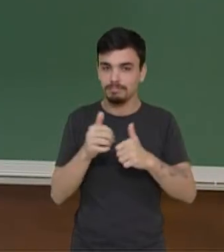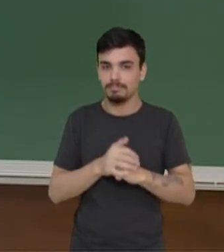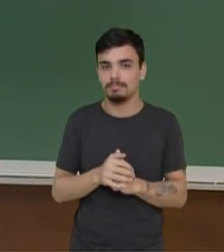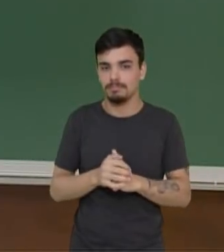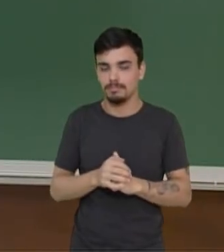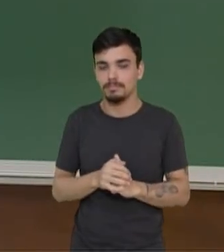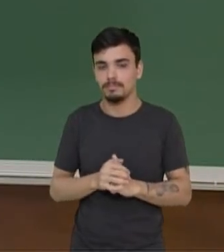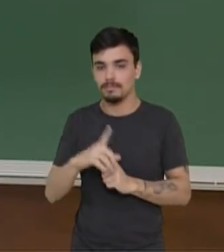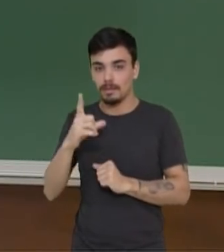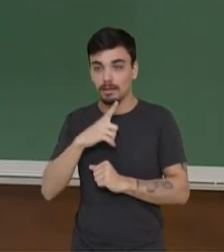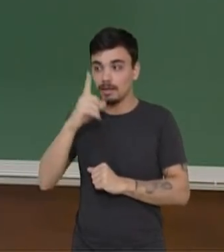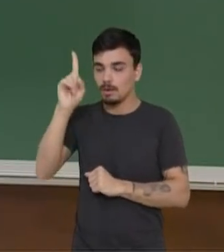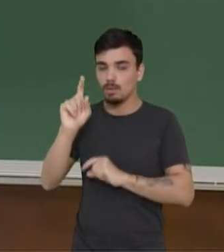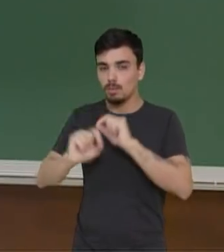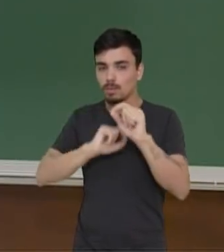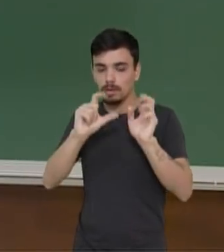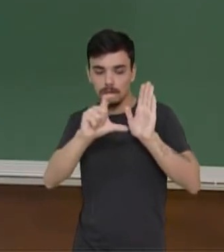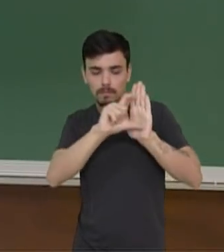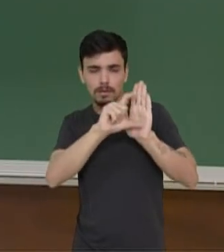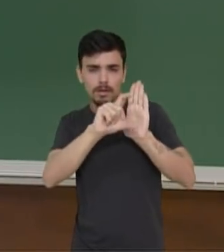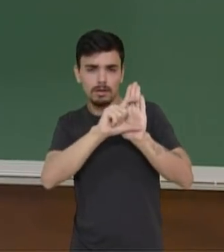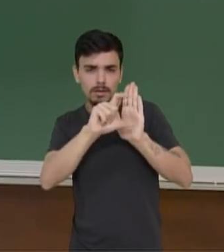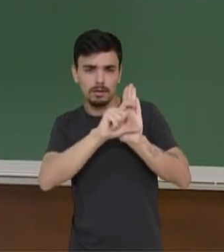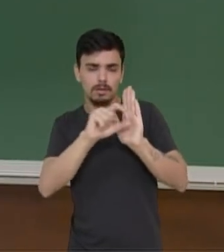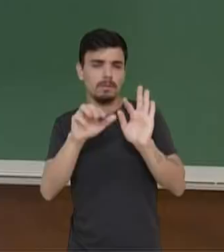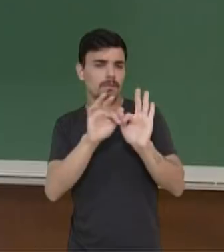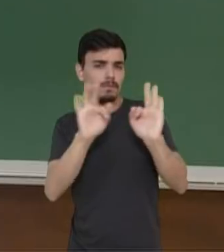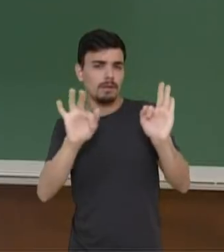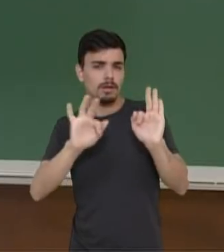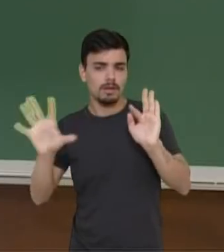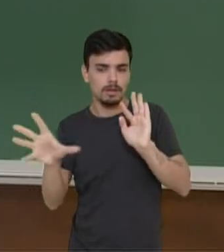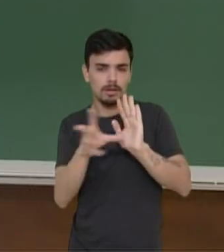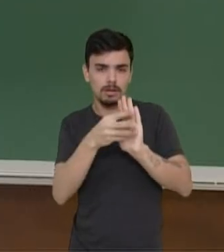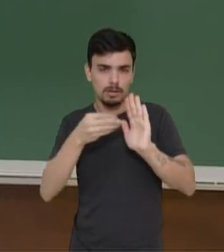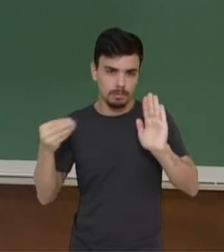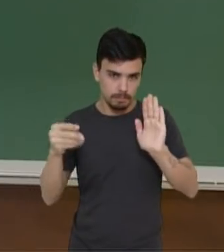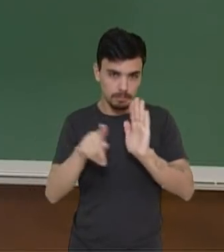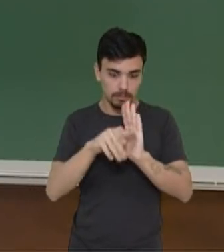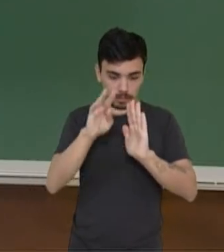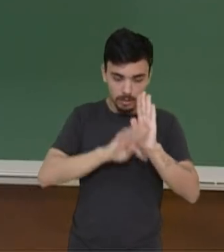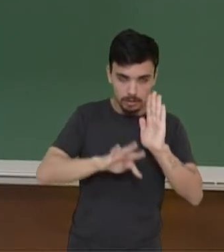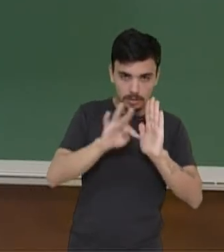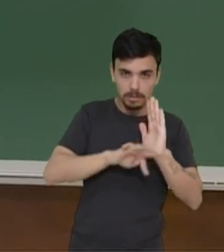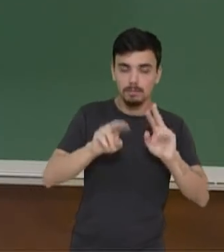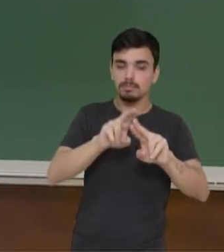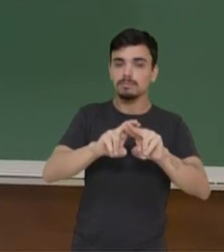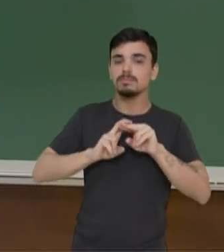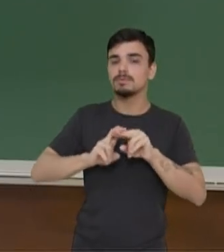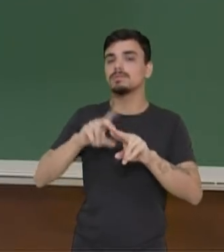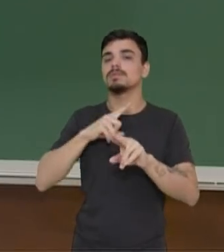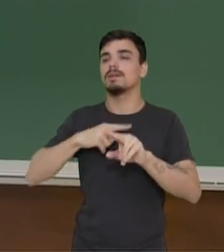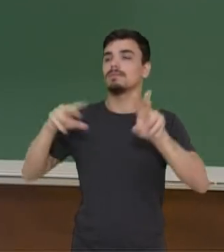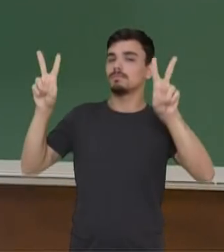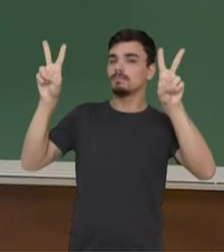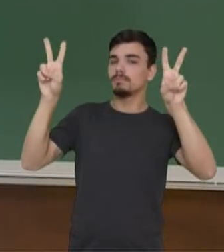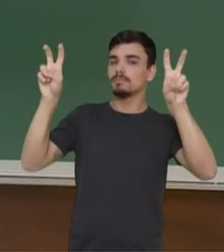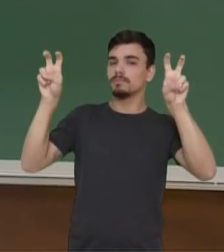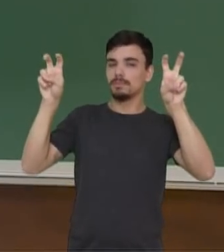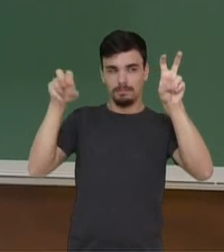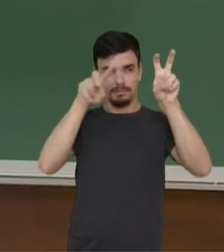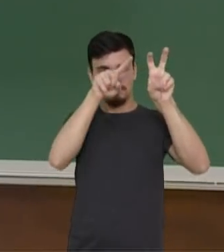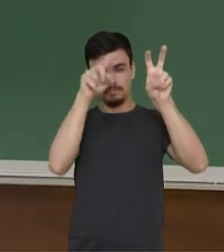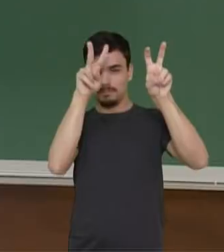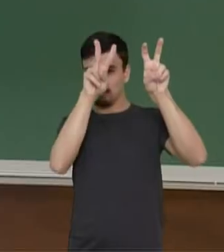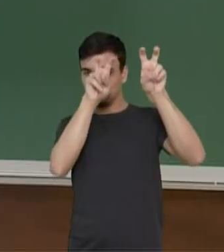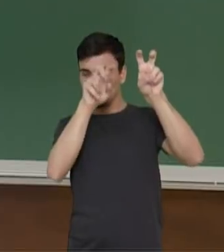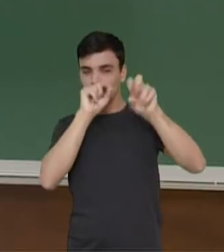tem aqui um fragmento, né, uma frase que foi extraída do conto, por isso que foram utilizadas as aspas. Lembram, as aspas servem